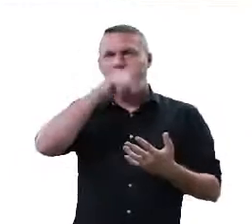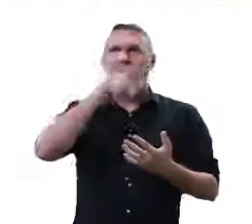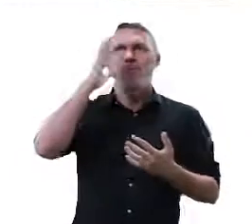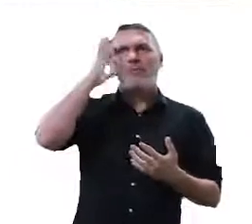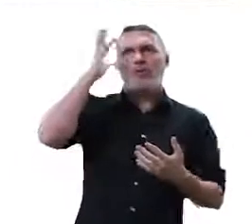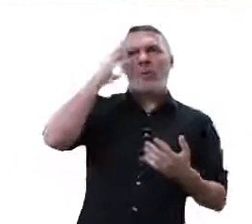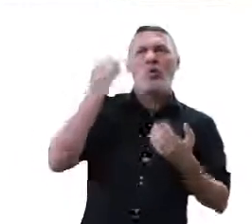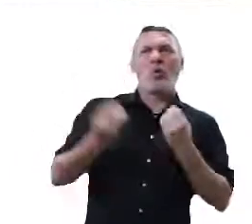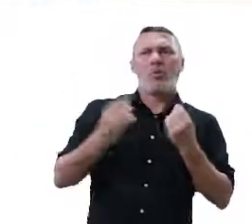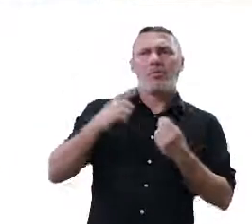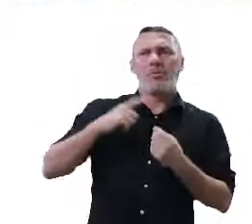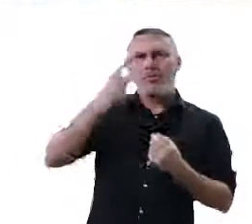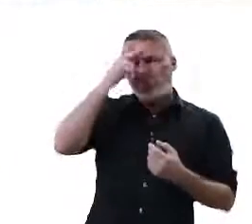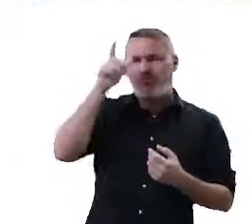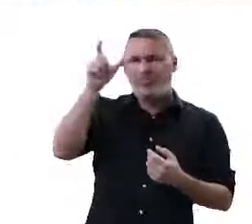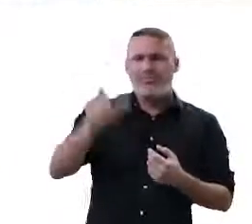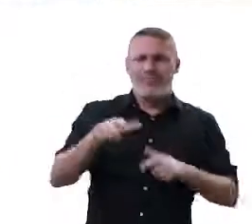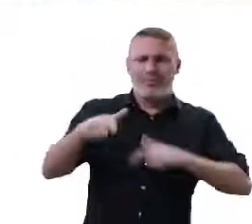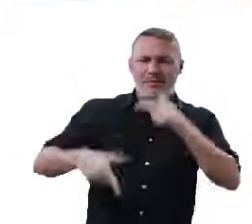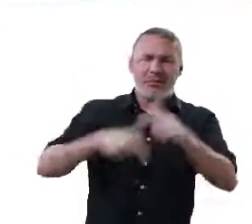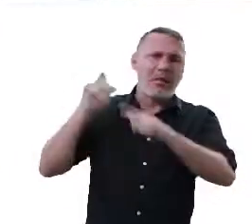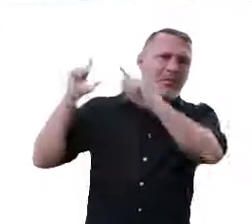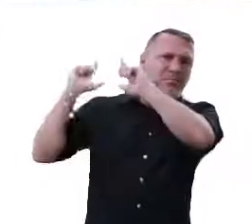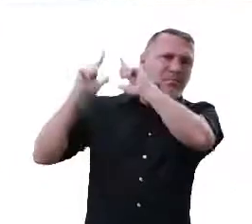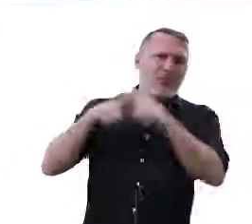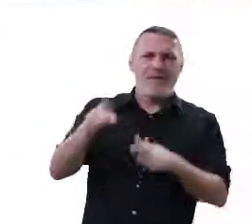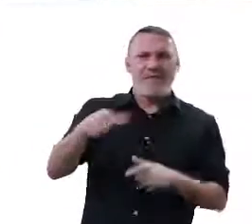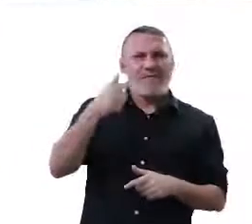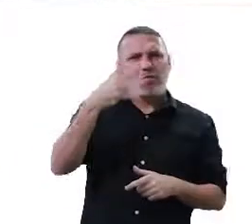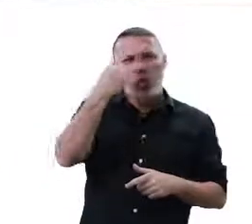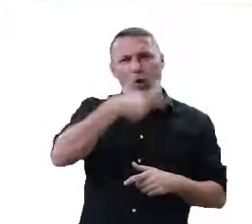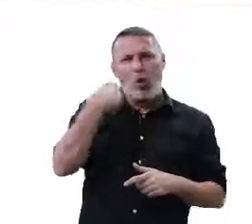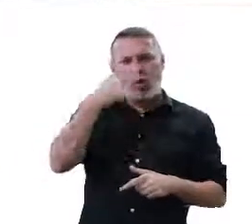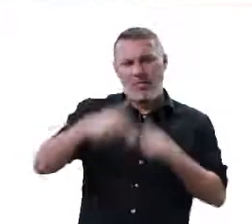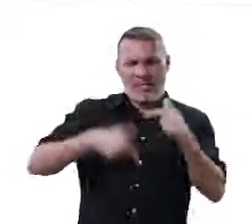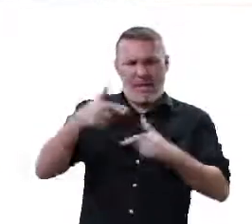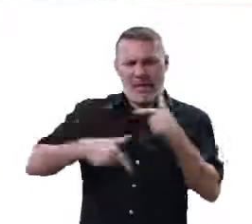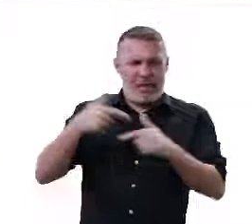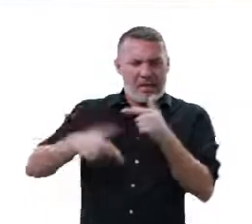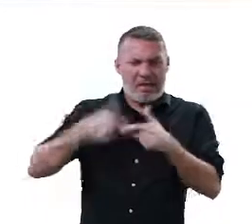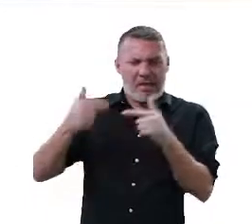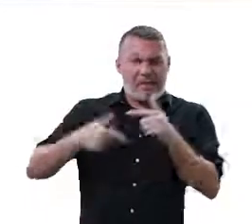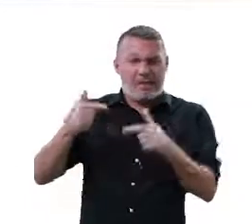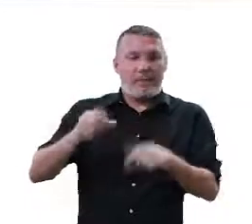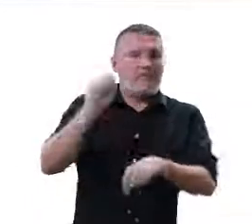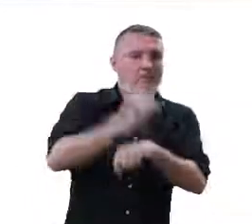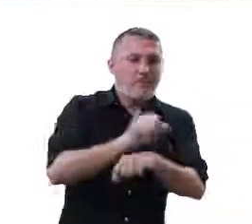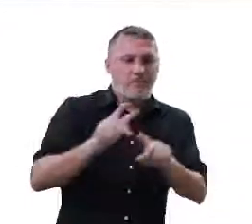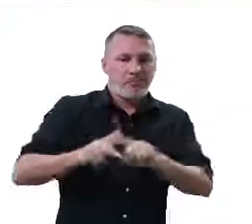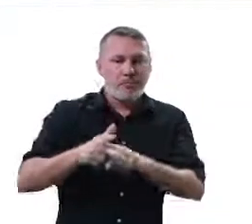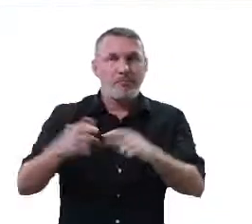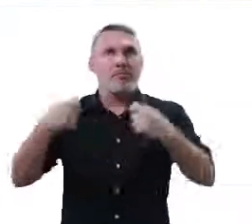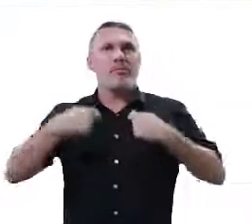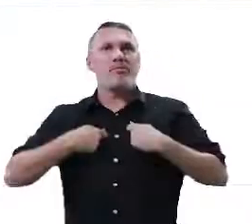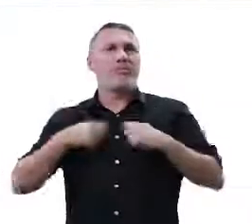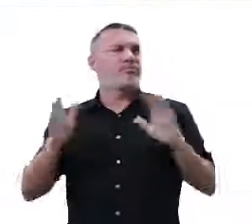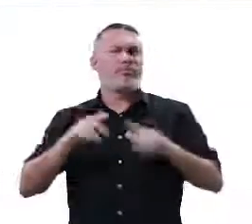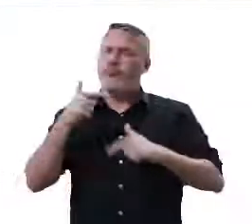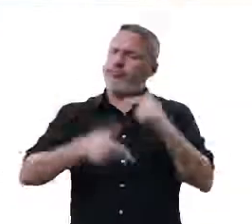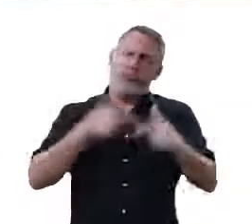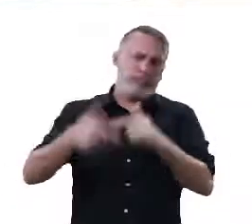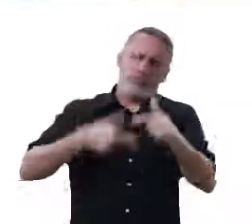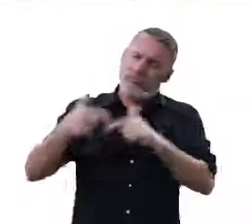ali, digamos, um operário, né, que vai executar uma tarefa 24 horas por dia, só para